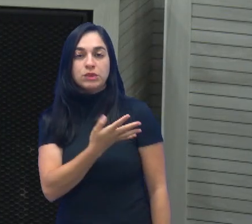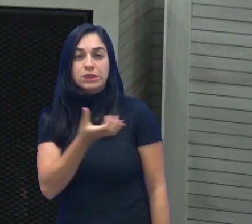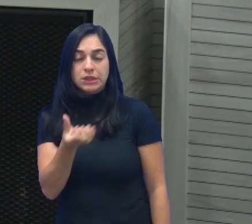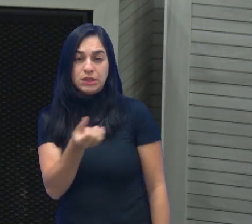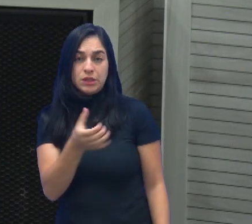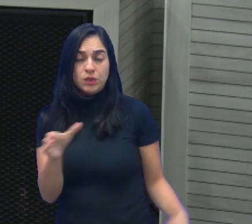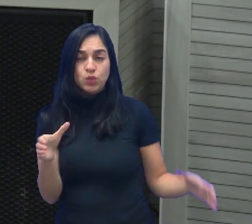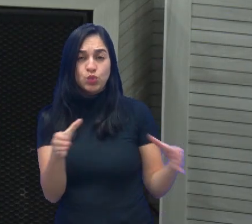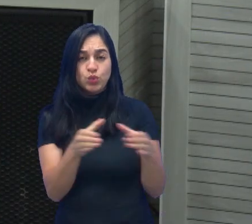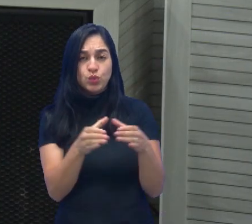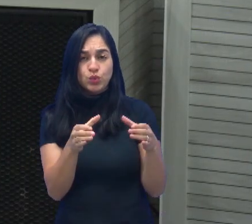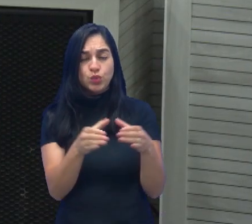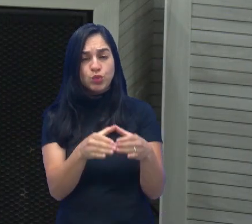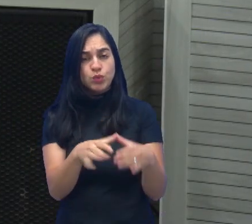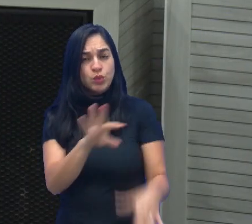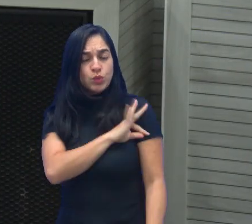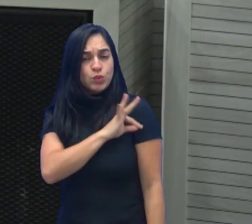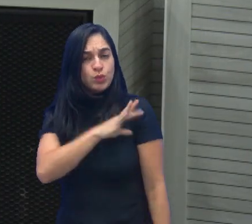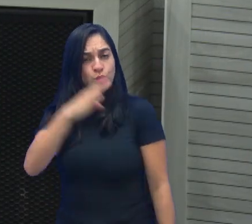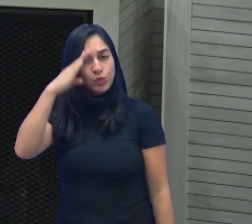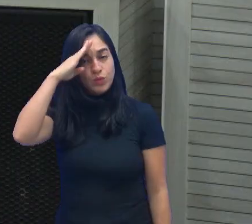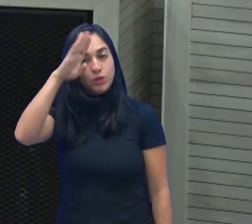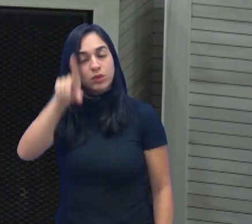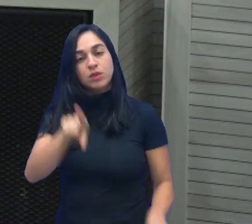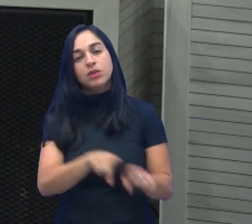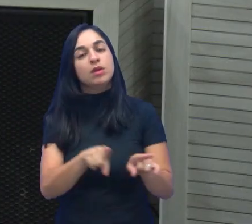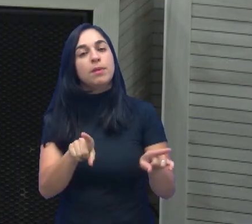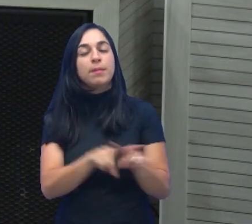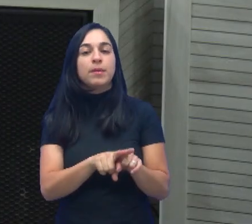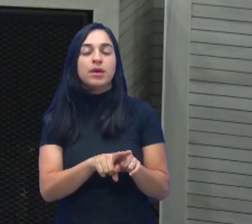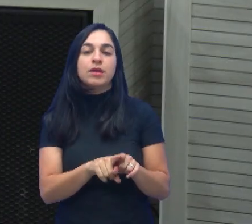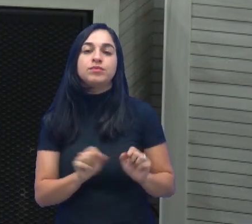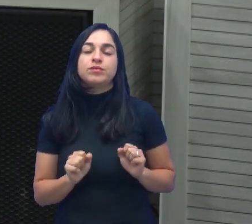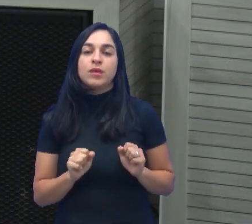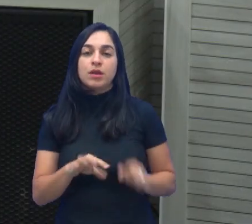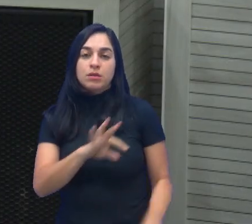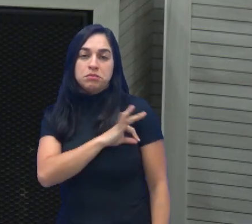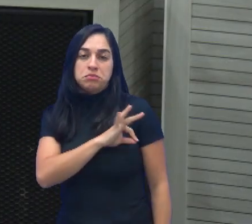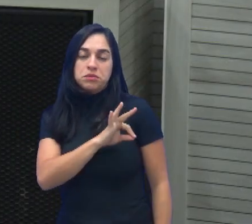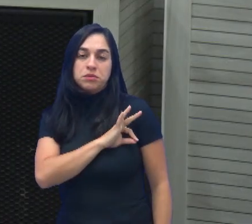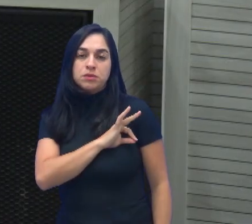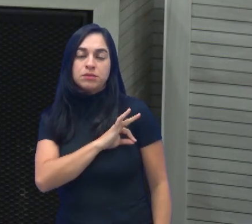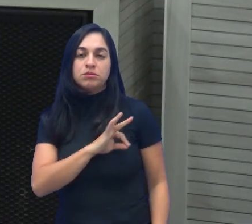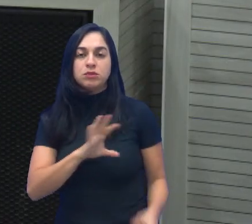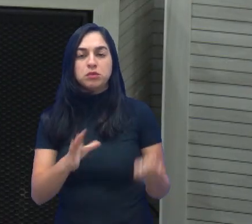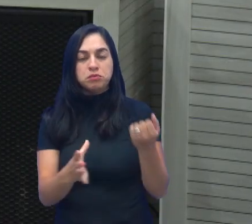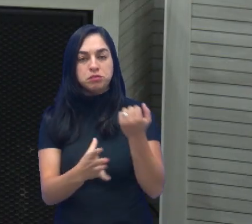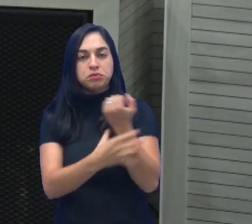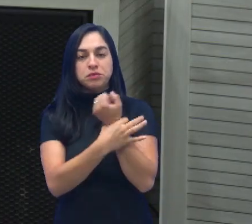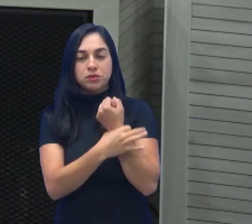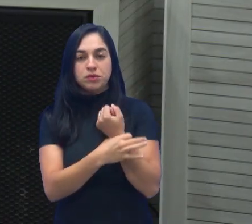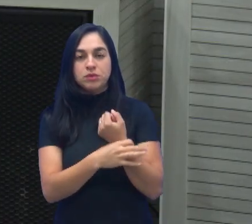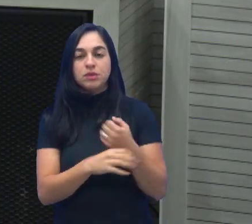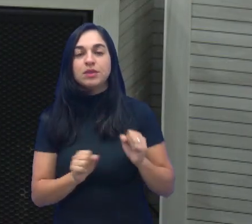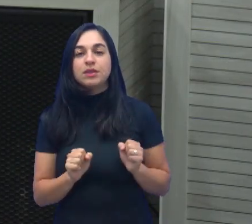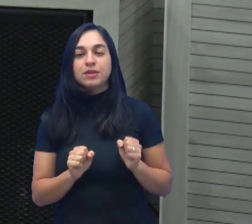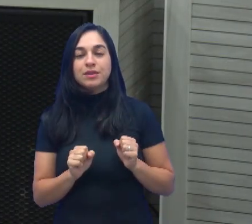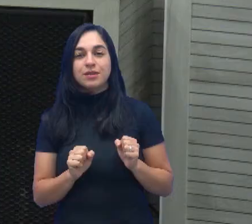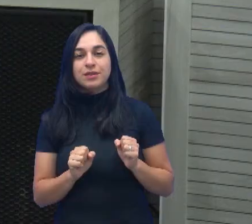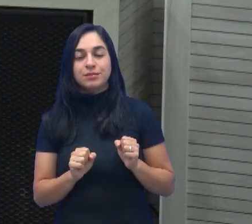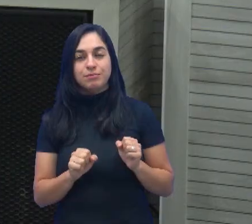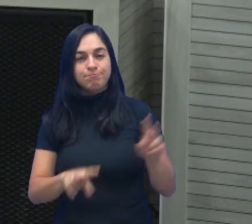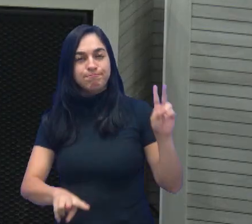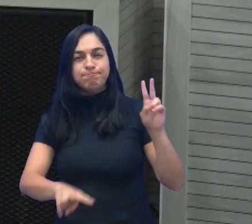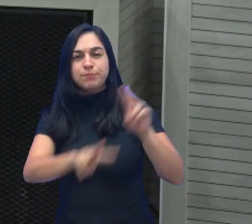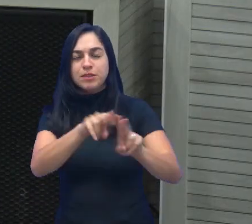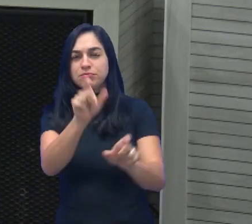da Polícia Militar e aos guardas civis municipais que atuaram em ocorrência de prisão de criminosos envolvidos em